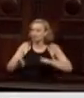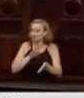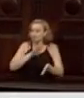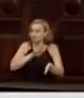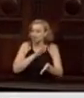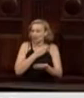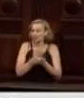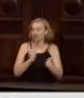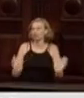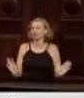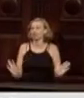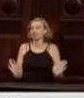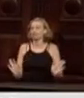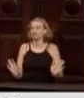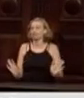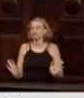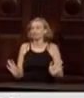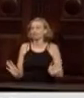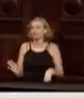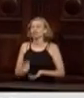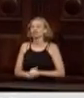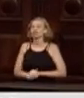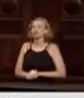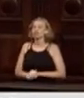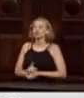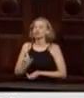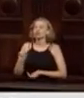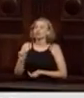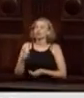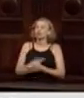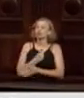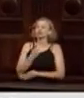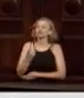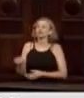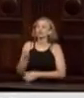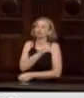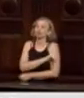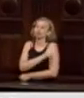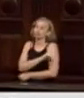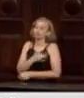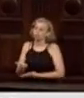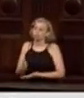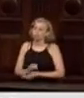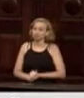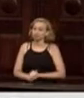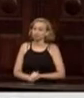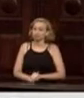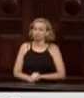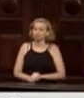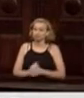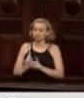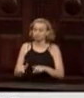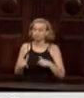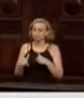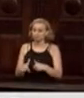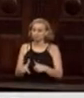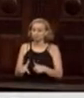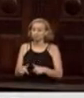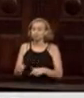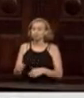o estopim que antecipou essa ação no estado do Rio de Janeiro. A ação é